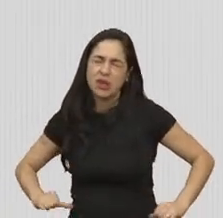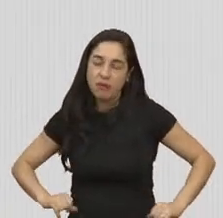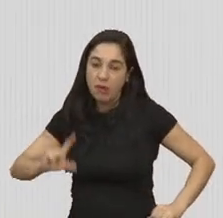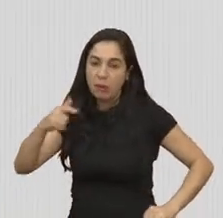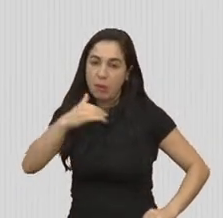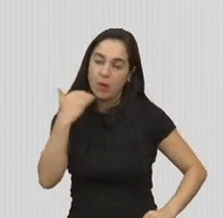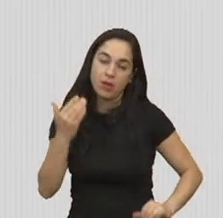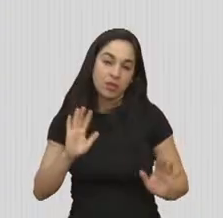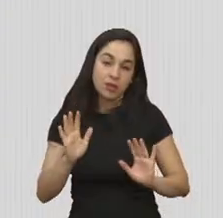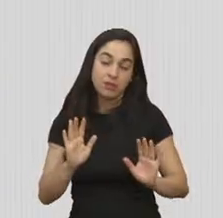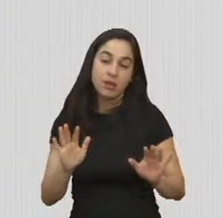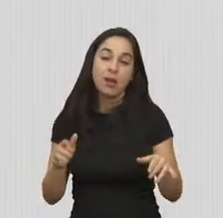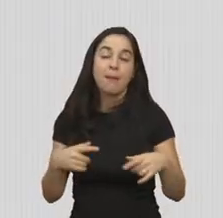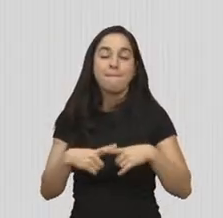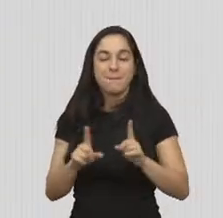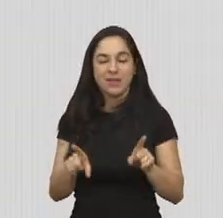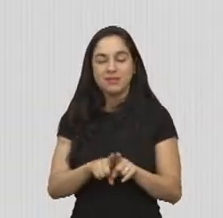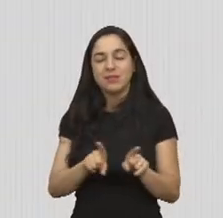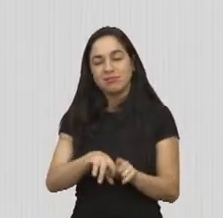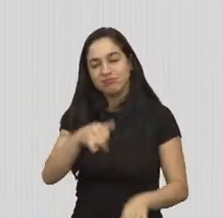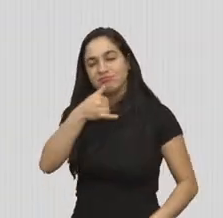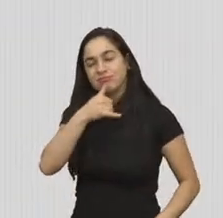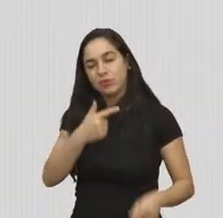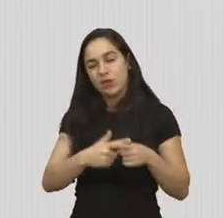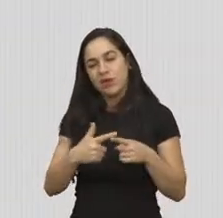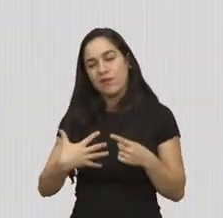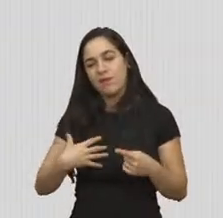também porque eu perdi meu filho, né.